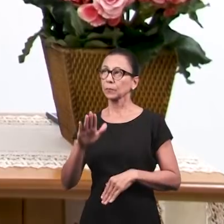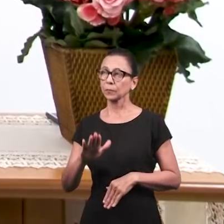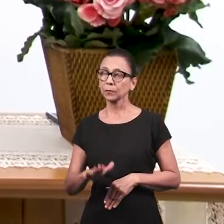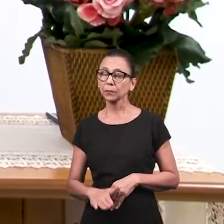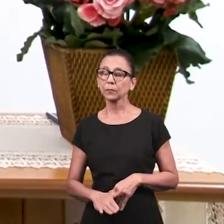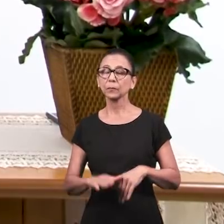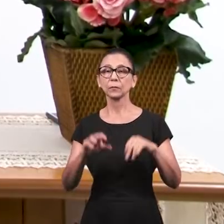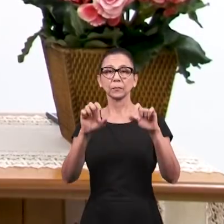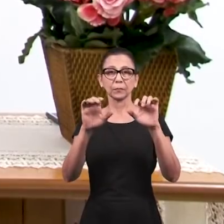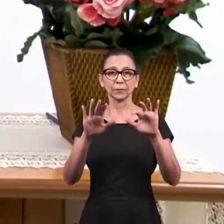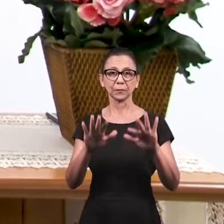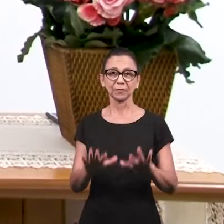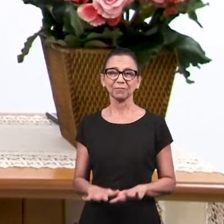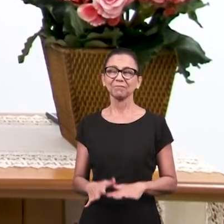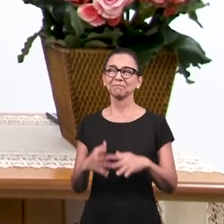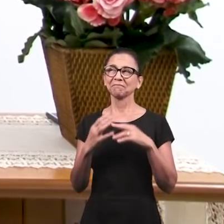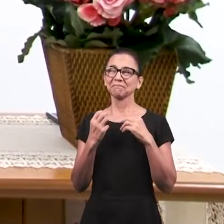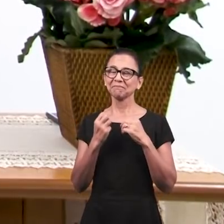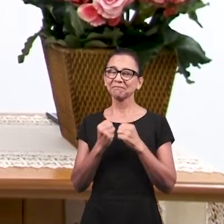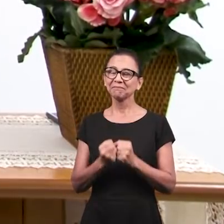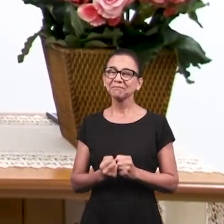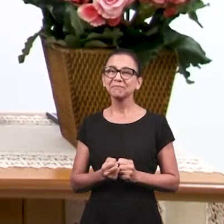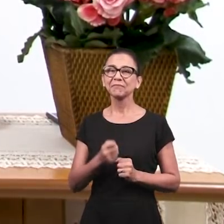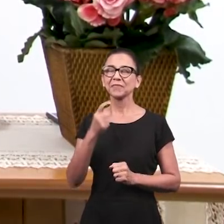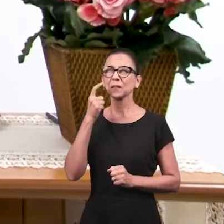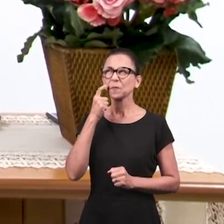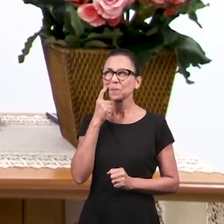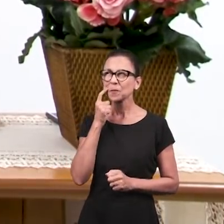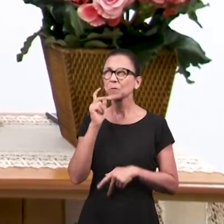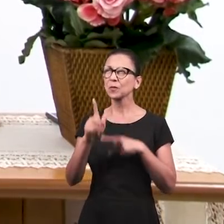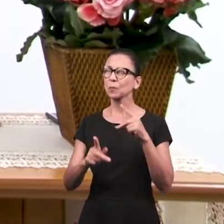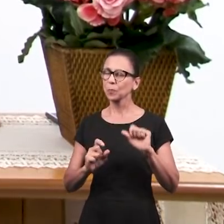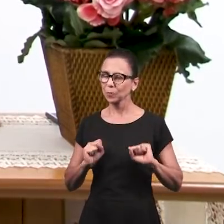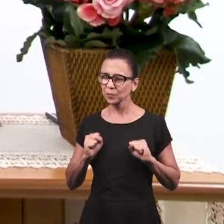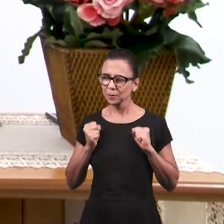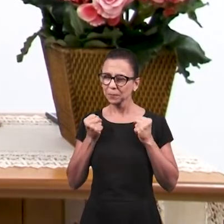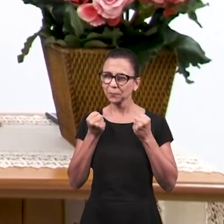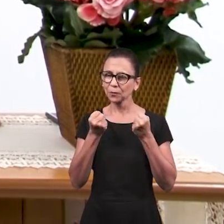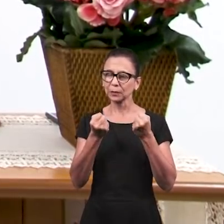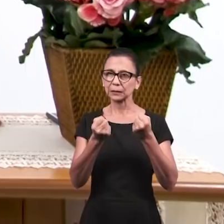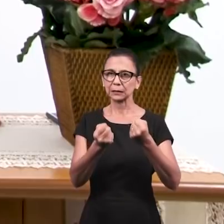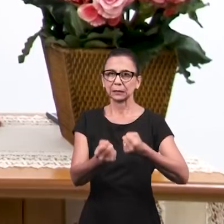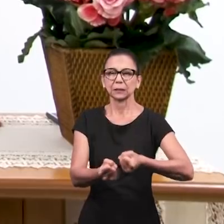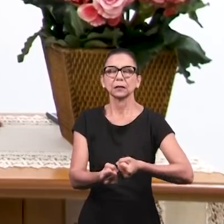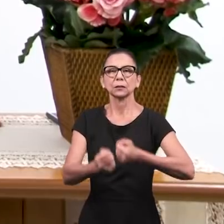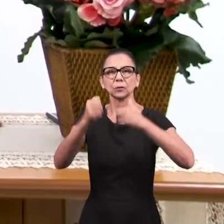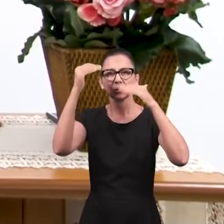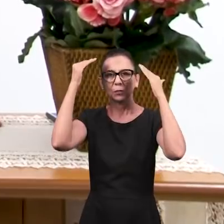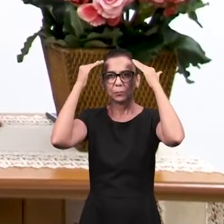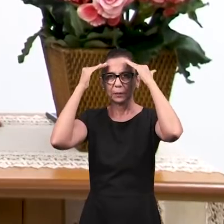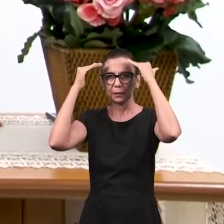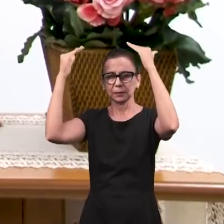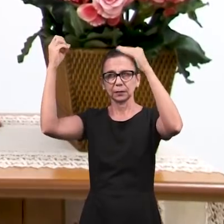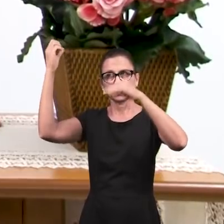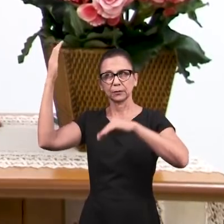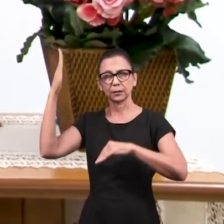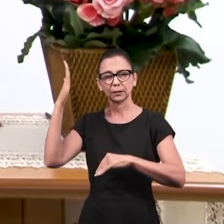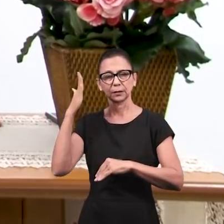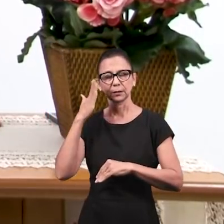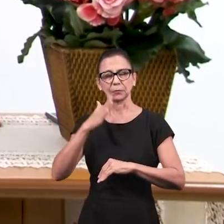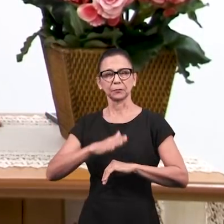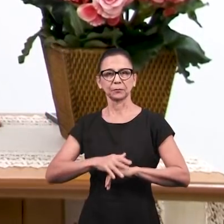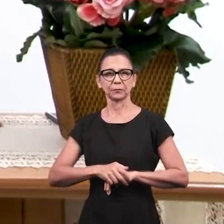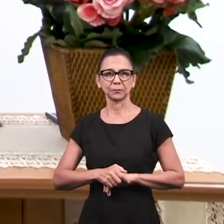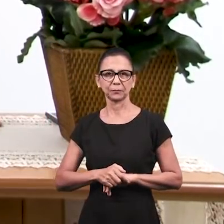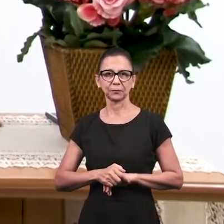esta tarde, pelas bênçãos que recebemos, de ver o Teu povo tão engajado, Senhor, naquilo que Tu tens orientado para a Tua obra nesta